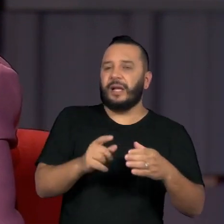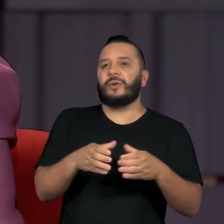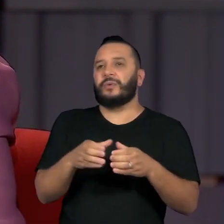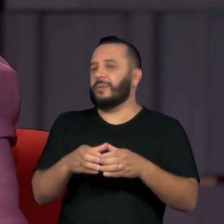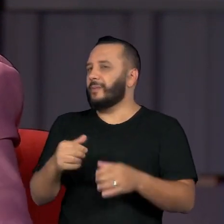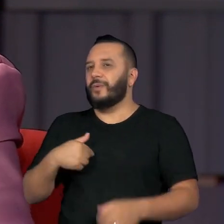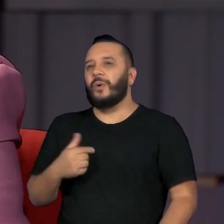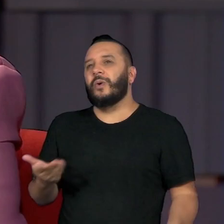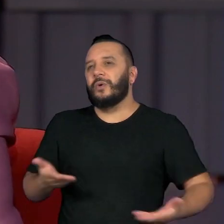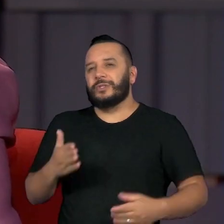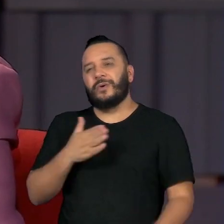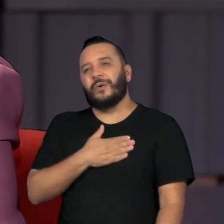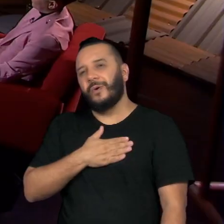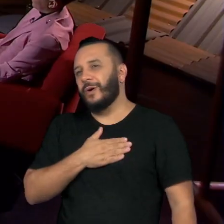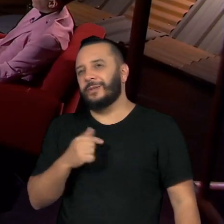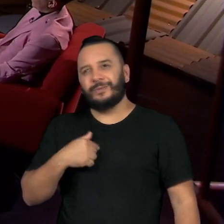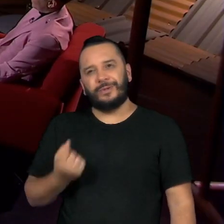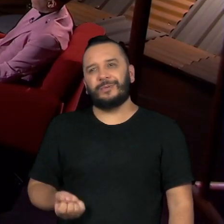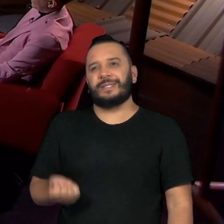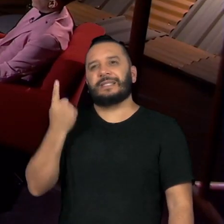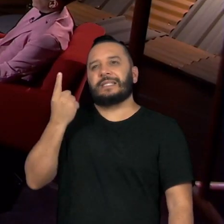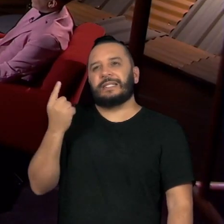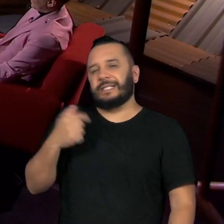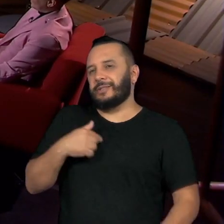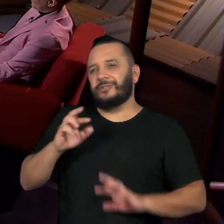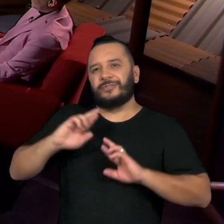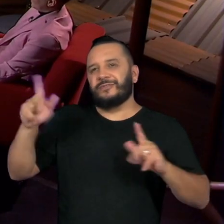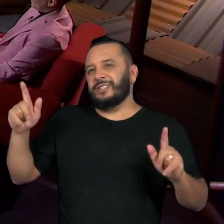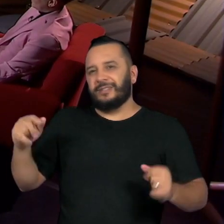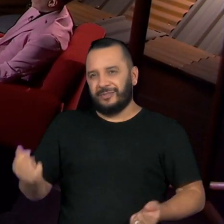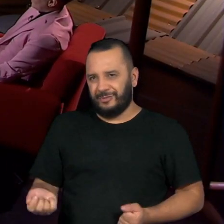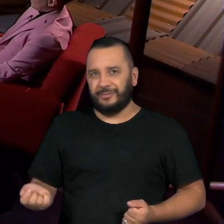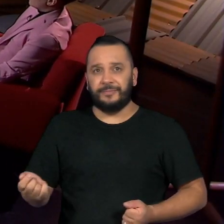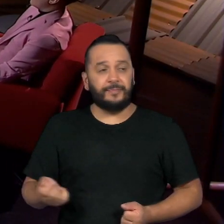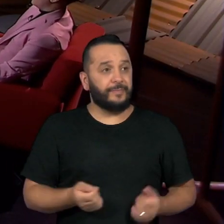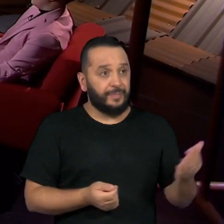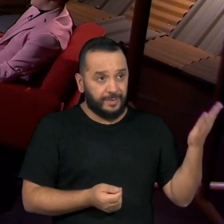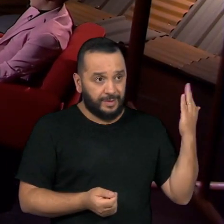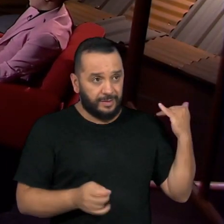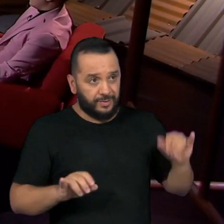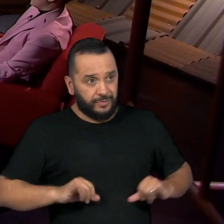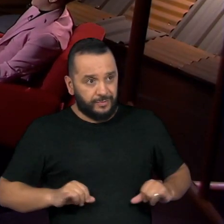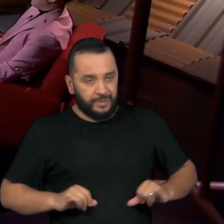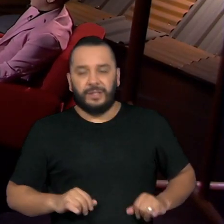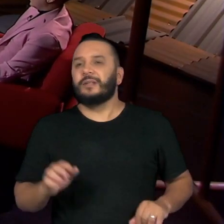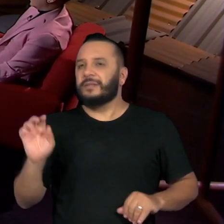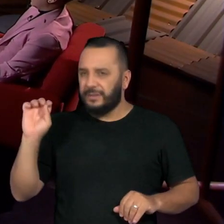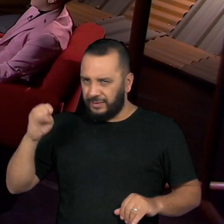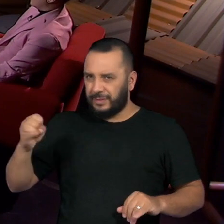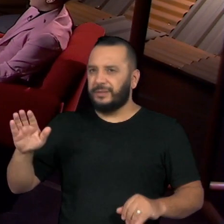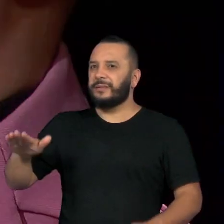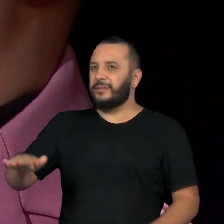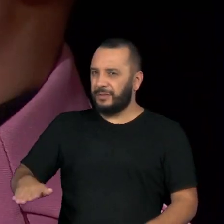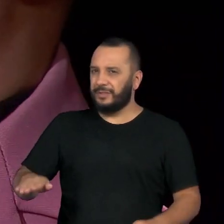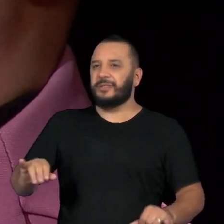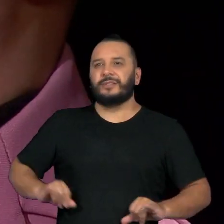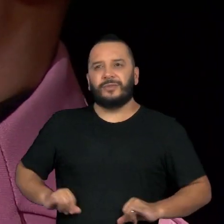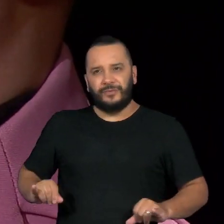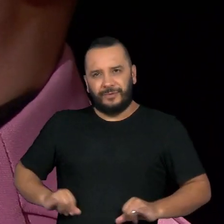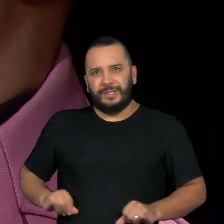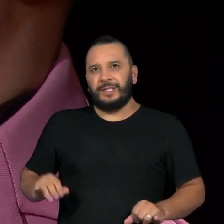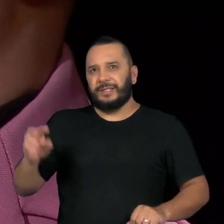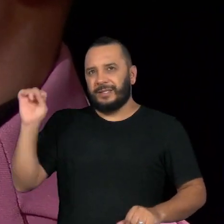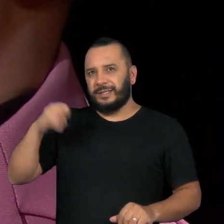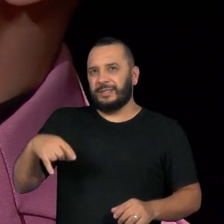esquisito. Eu acho triste ser normal. Claro, mas na época você sofria. Sofria muito. Quando eu era criança, assim, eu sofria